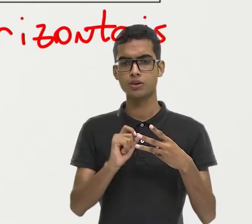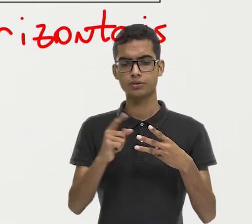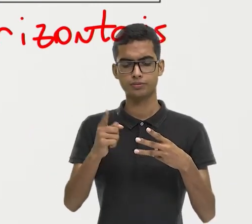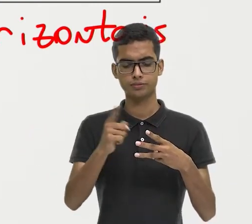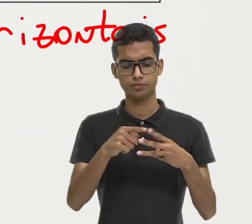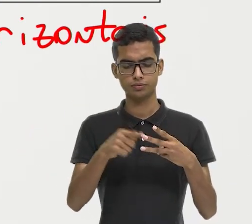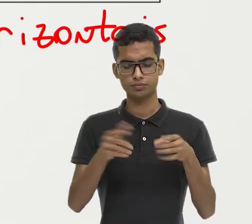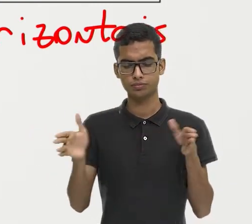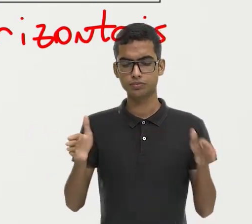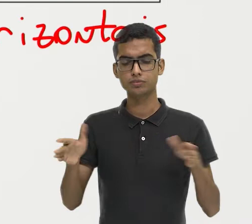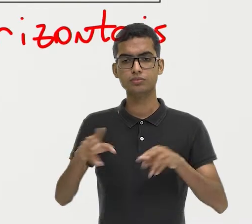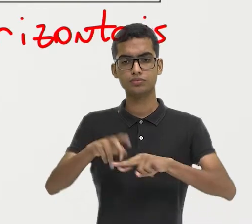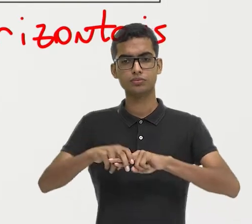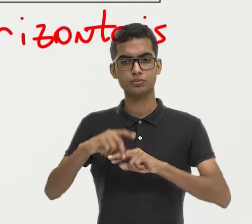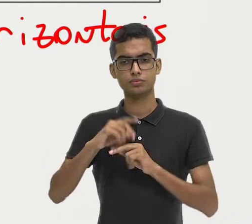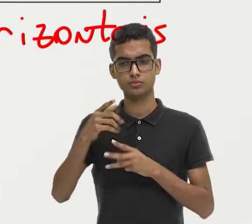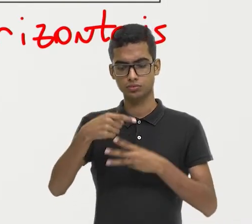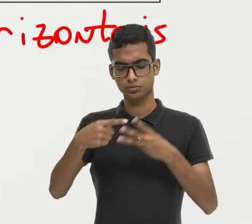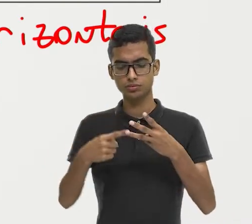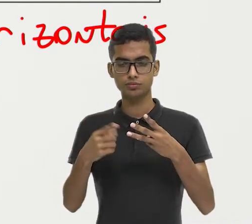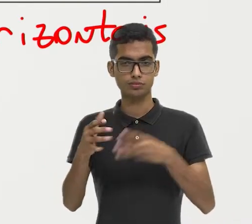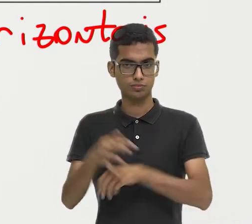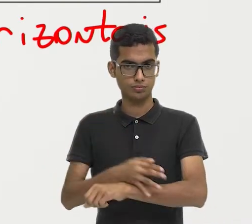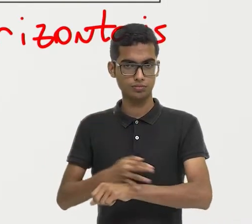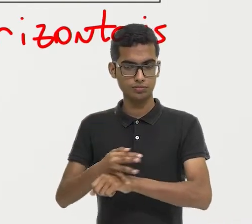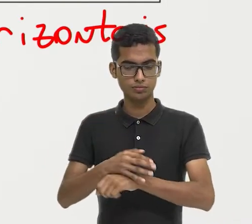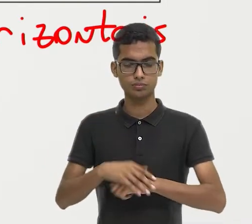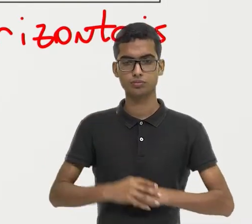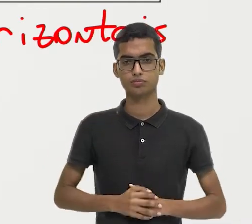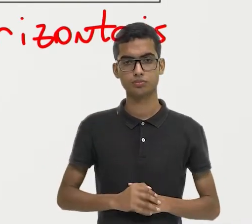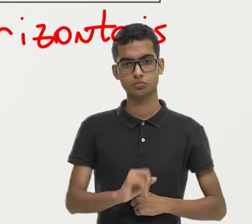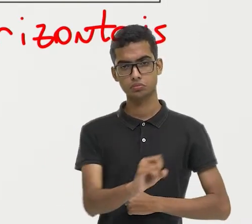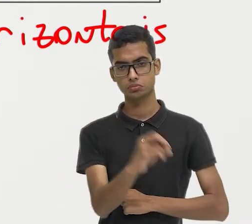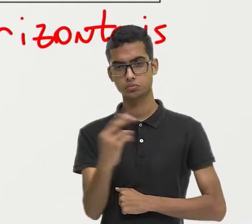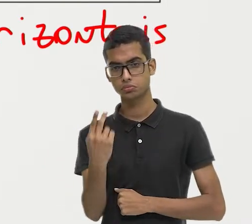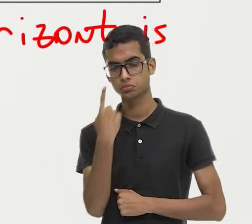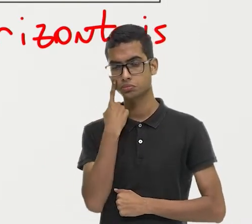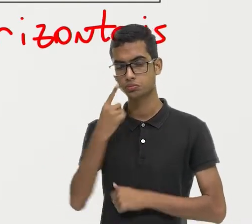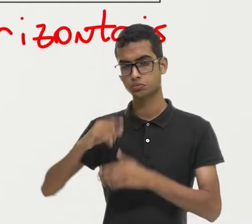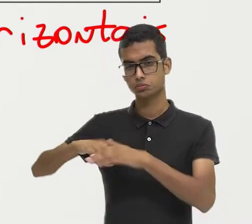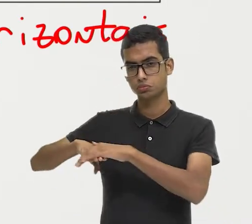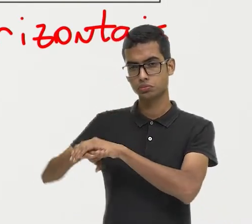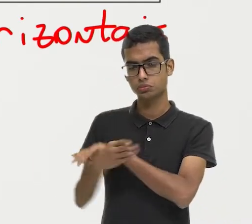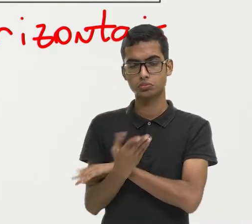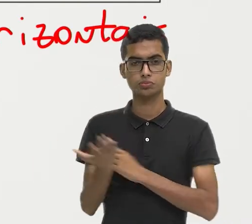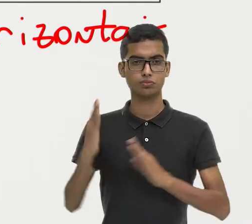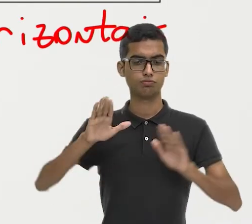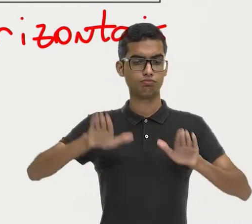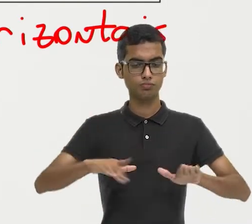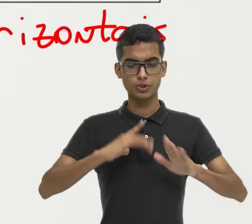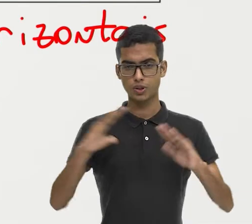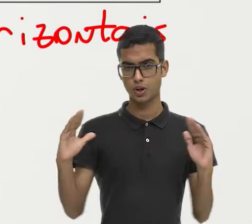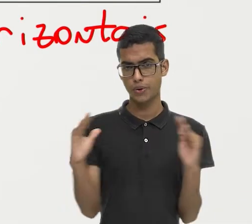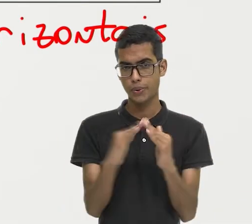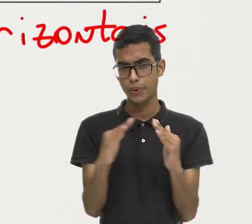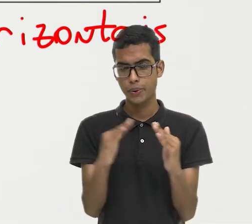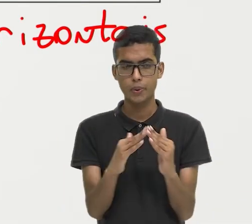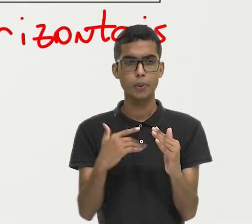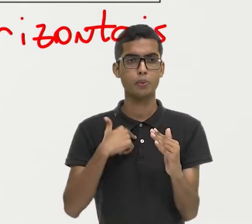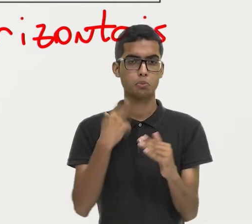esses valores, ou essa época, porque também é época de férias. Então, você costuma ficar mais tempo em